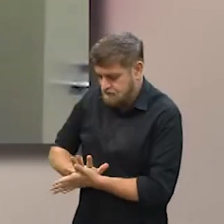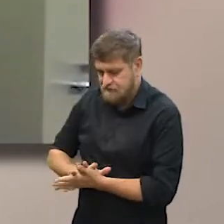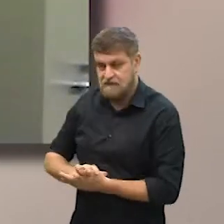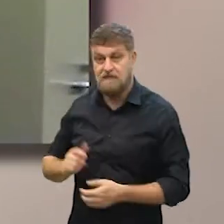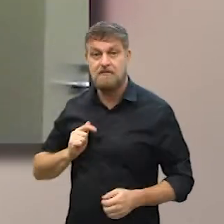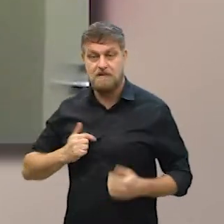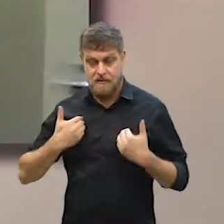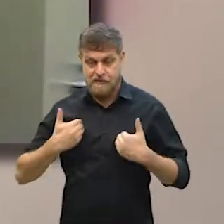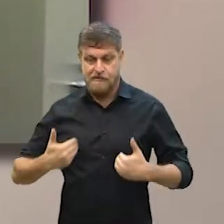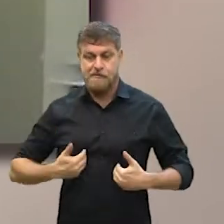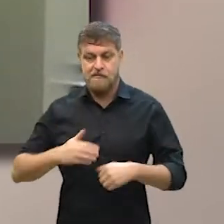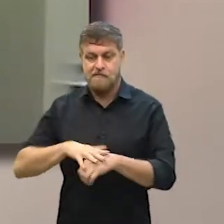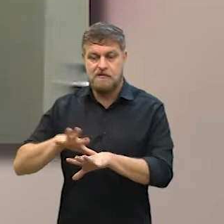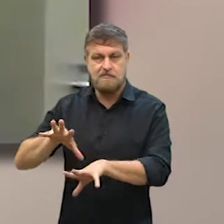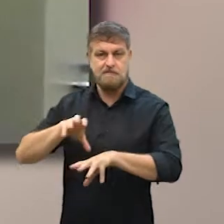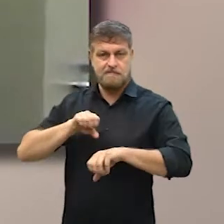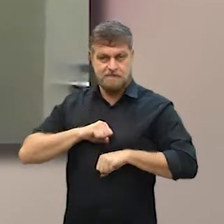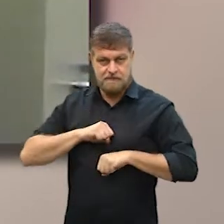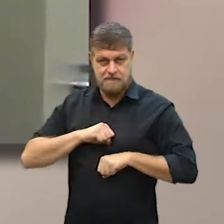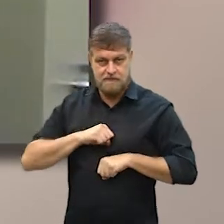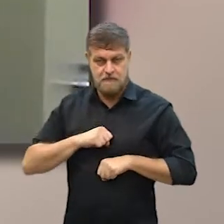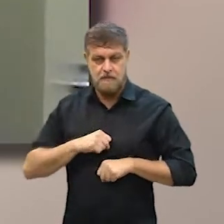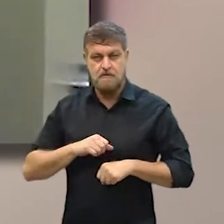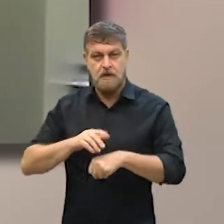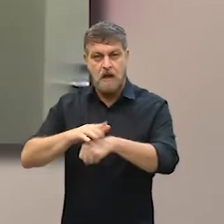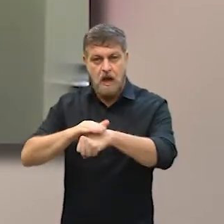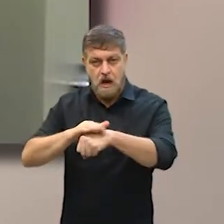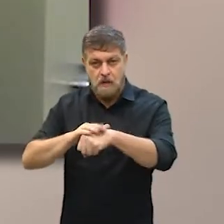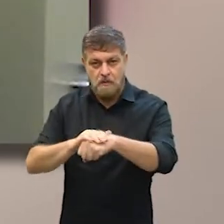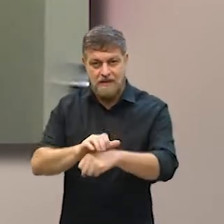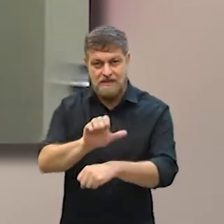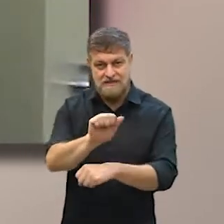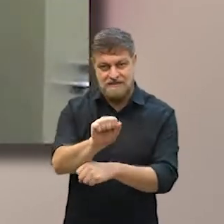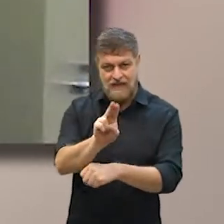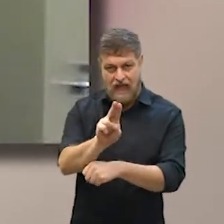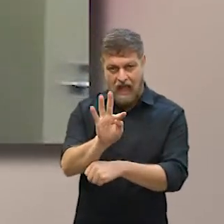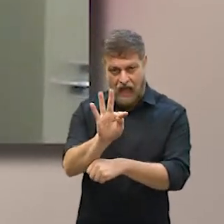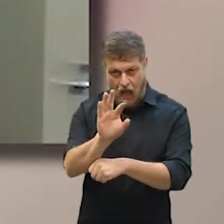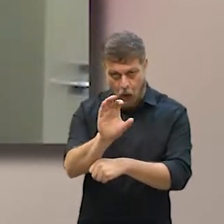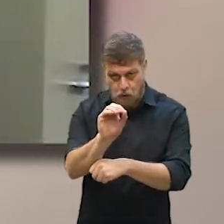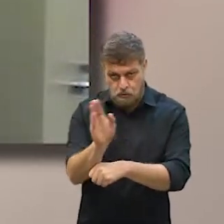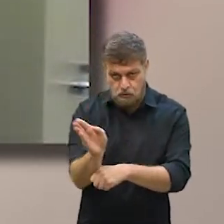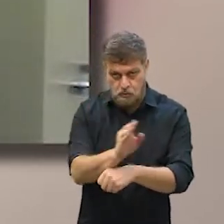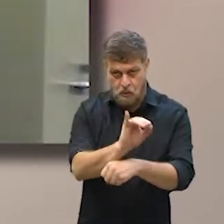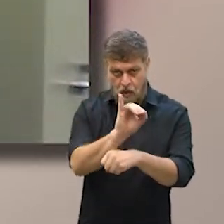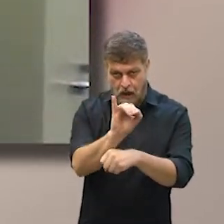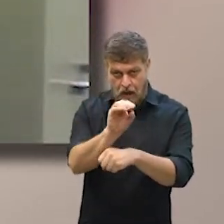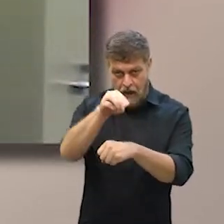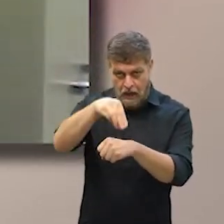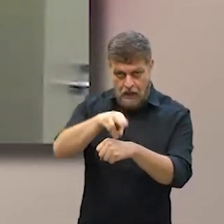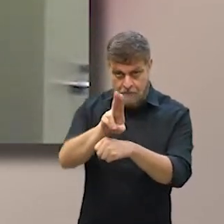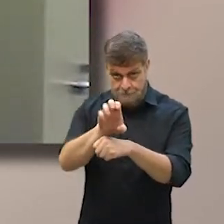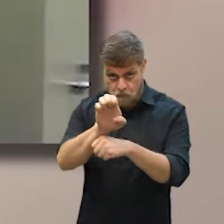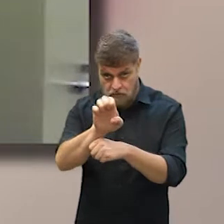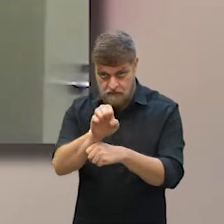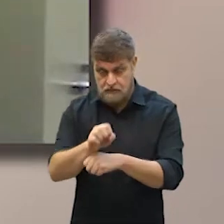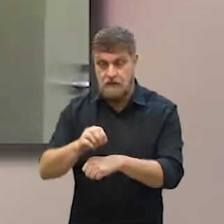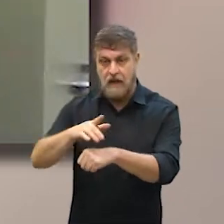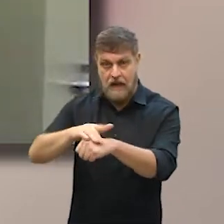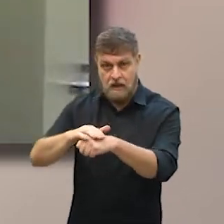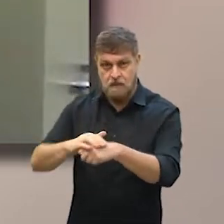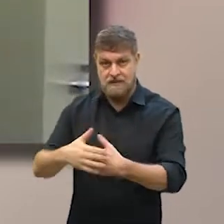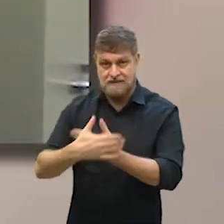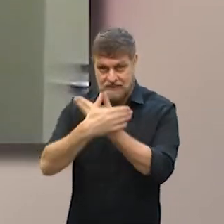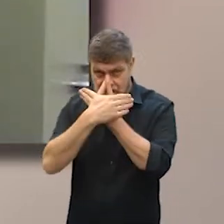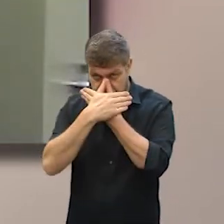do indivíduo provocando a doença as doenças autoimunes o lupus eritematoso sistêmico é uma dessas doenças